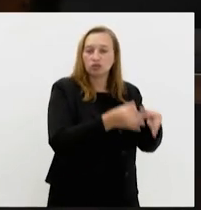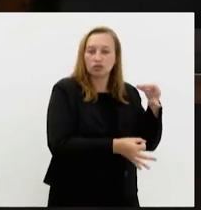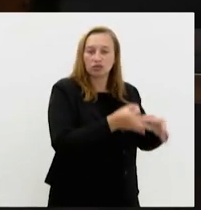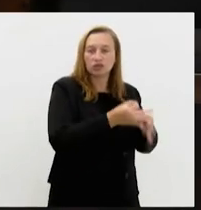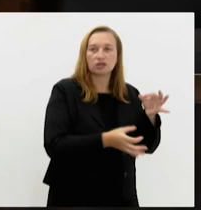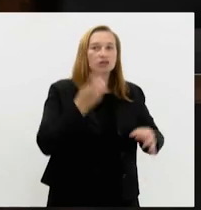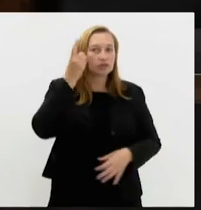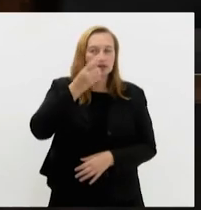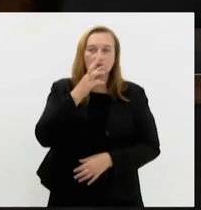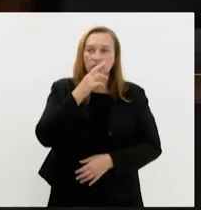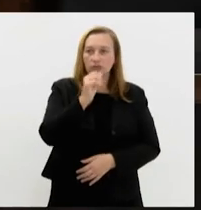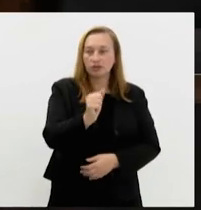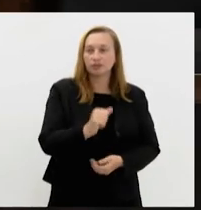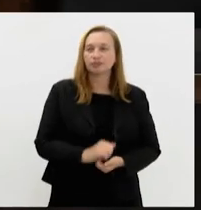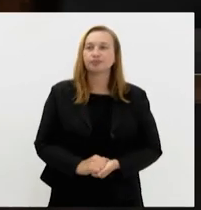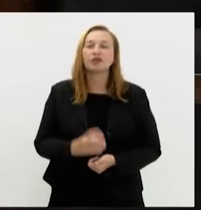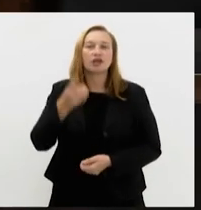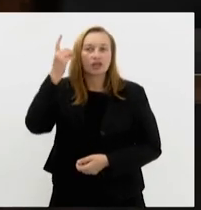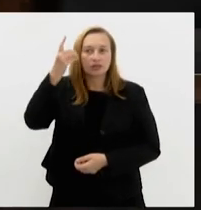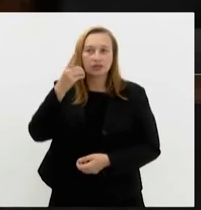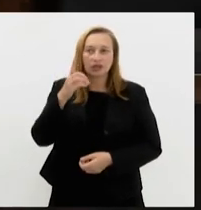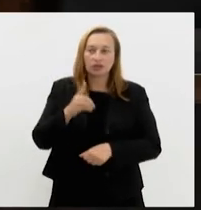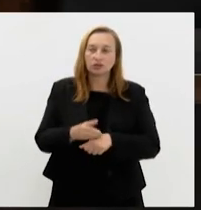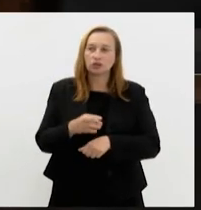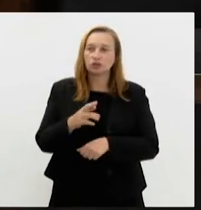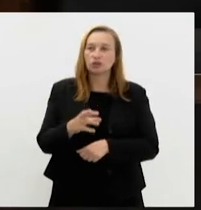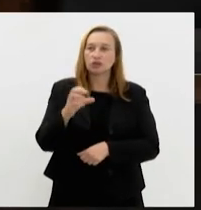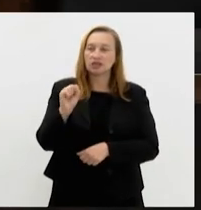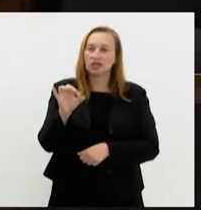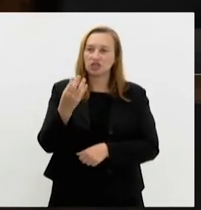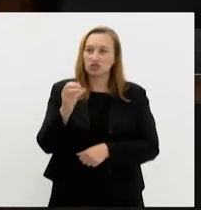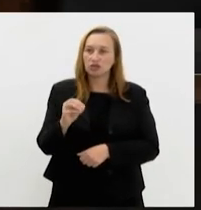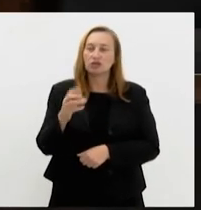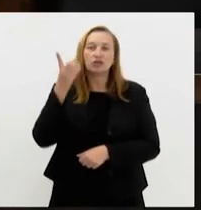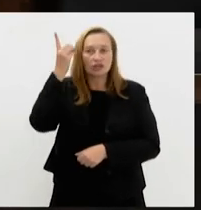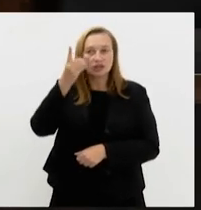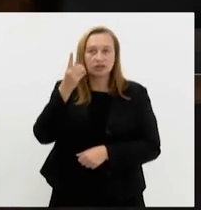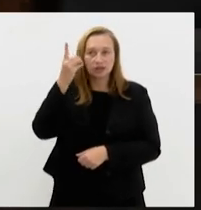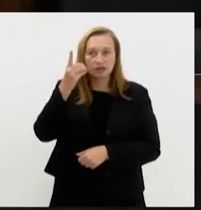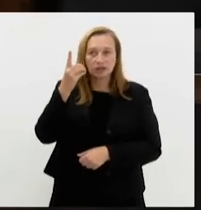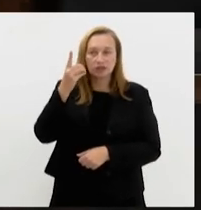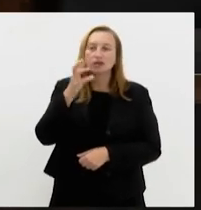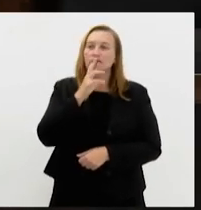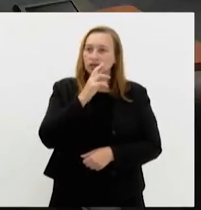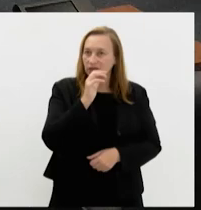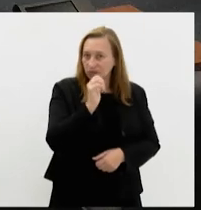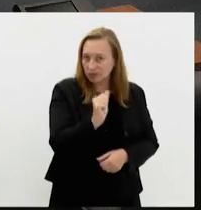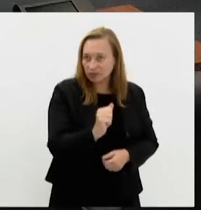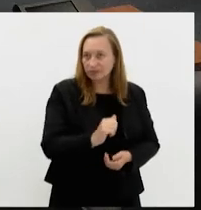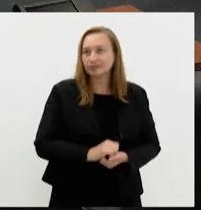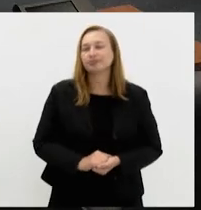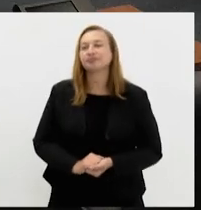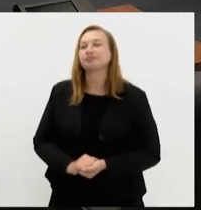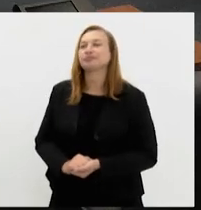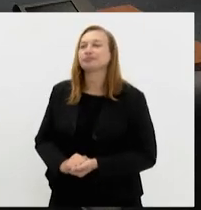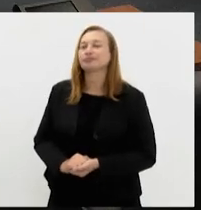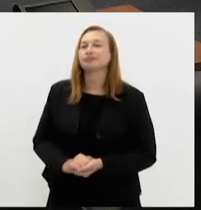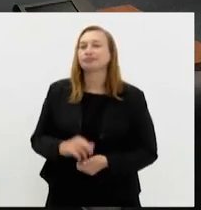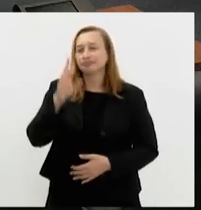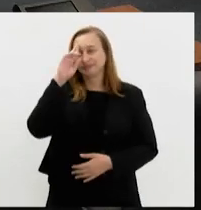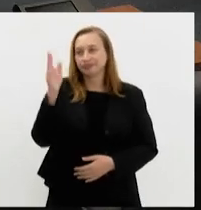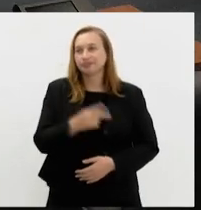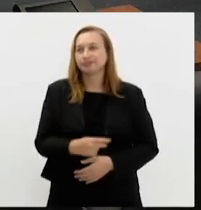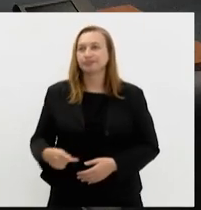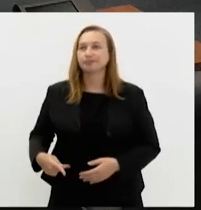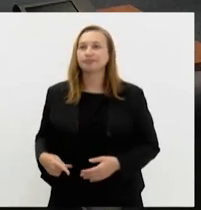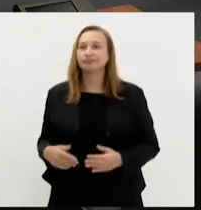Rodrigo Amorim, deputado doutor Serginho, deputado Fred, deputado Rodrigo Amorim. Senhora Presidente,